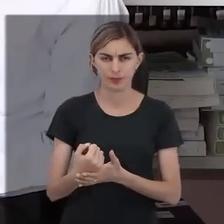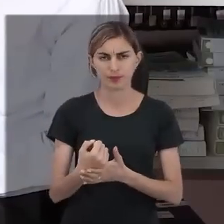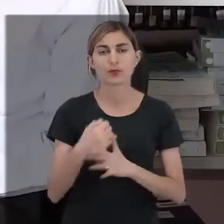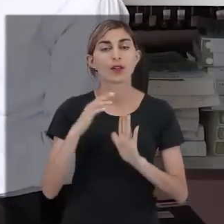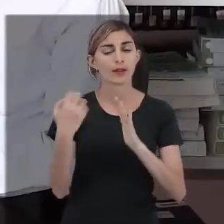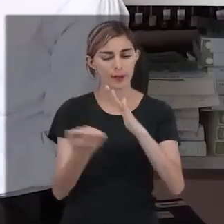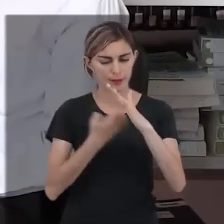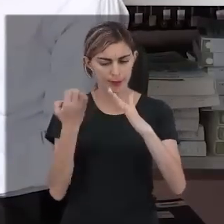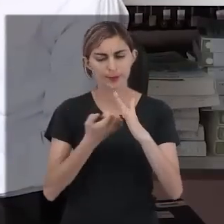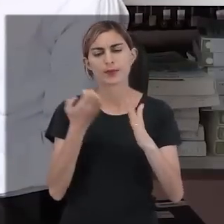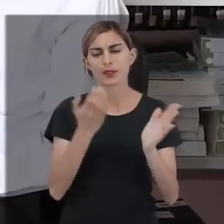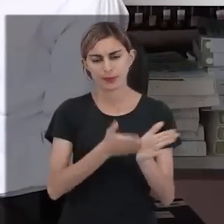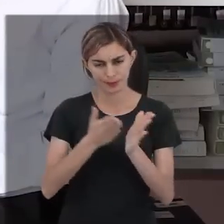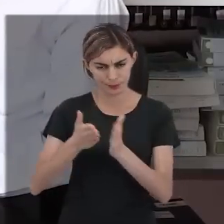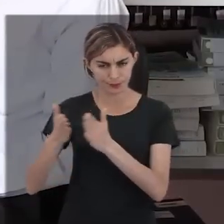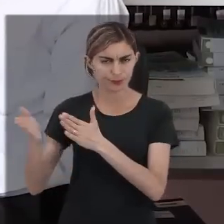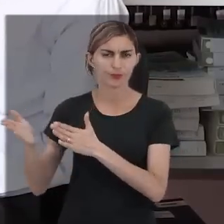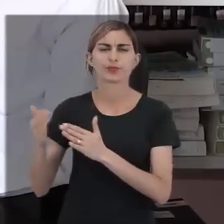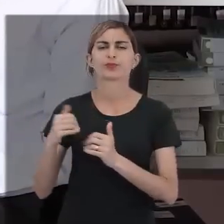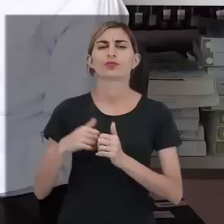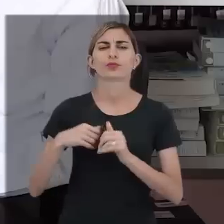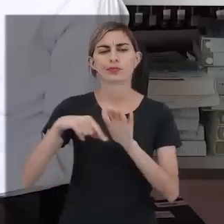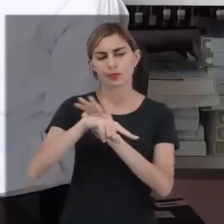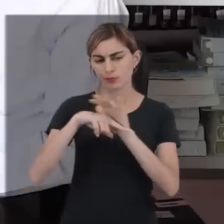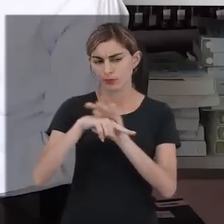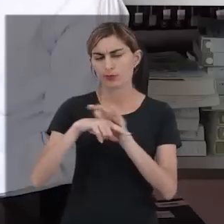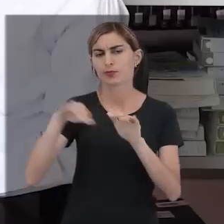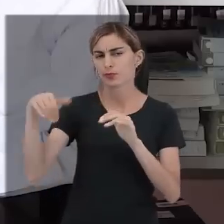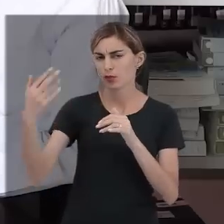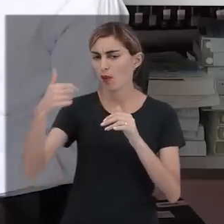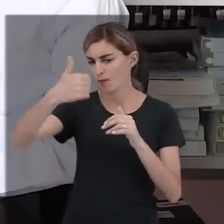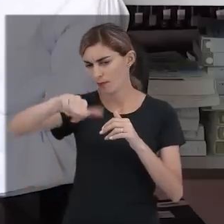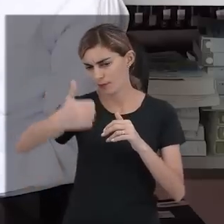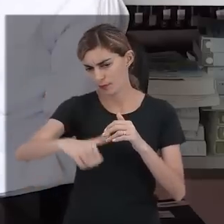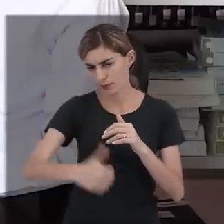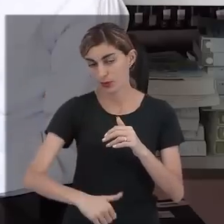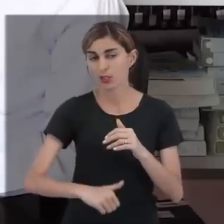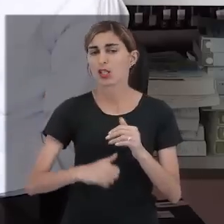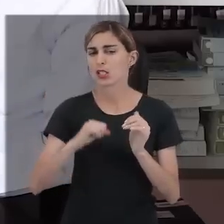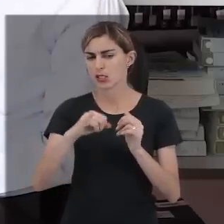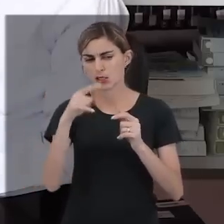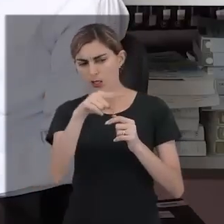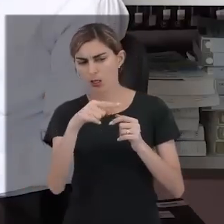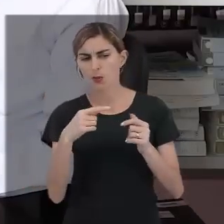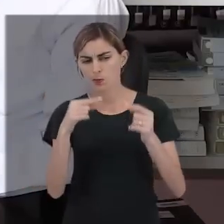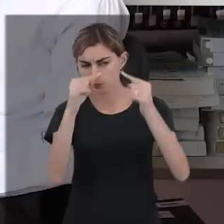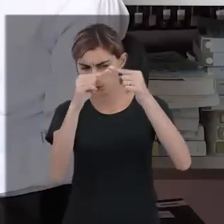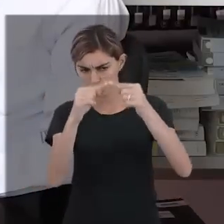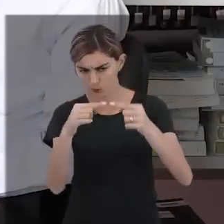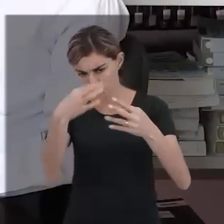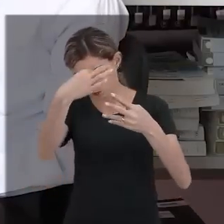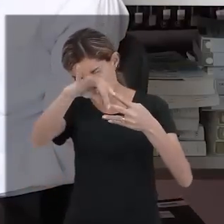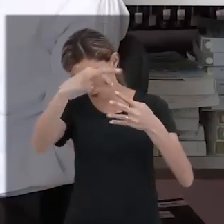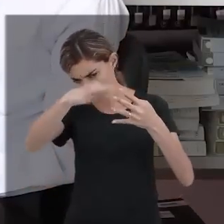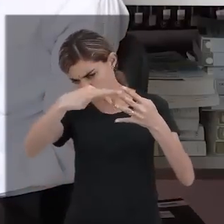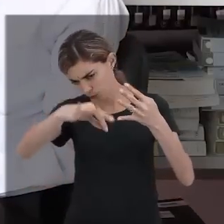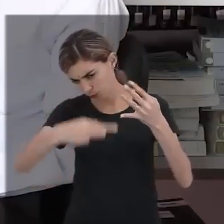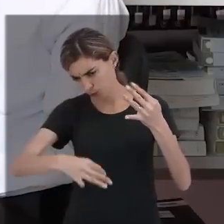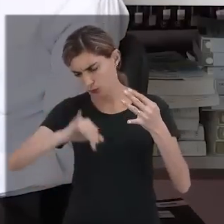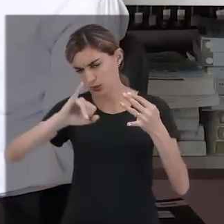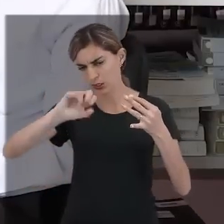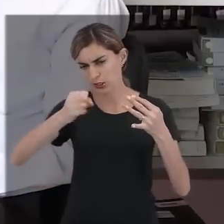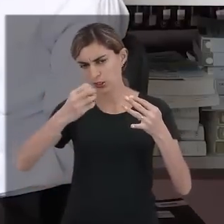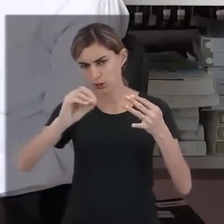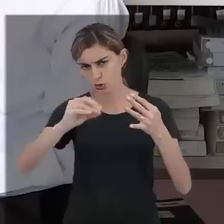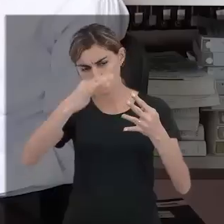Então, a empresa ela passa por esse processo de auditoria externa, é avaliado, e se ela atende a todos os requisitos contidos na ISO, ela